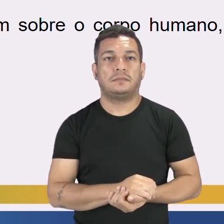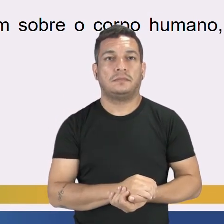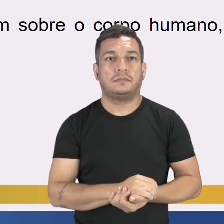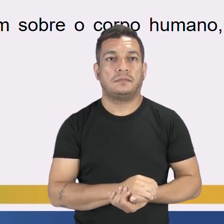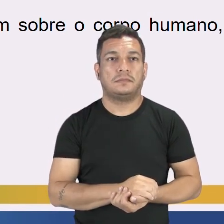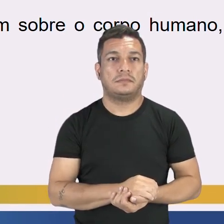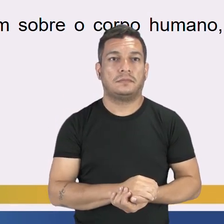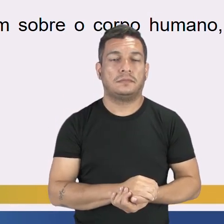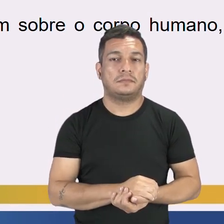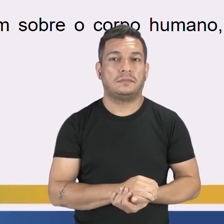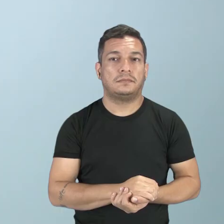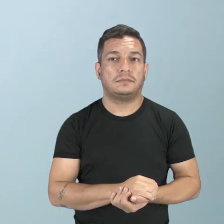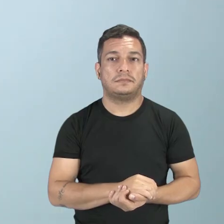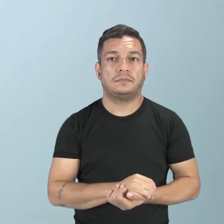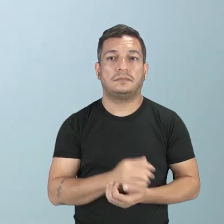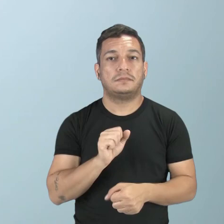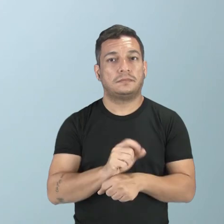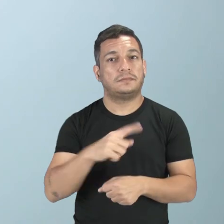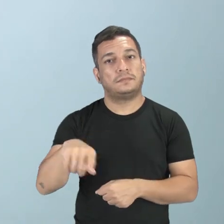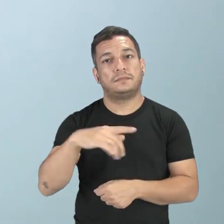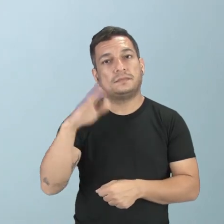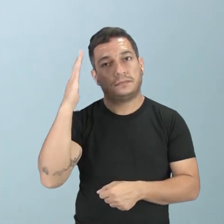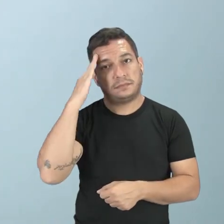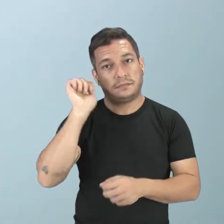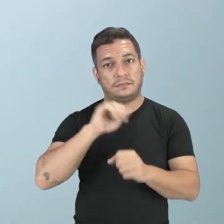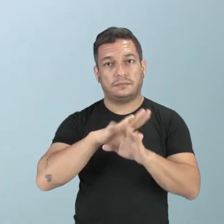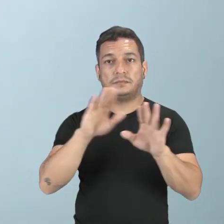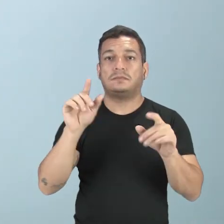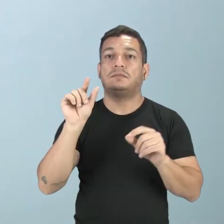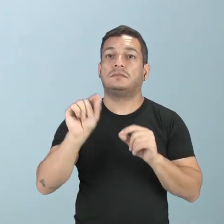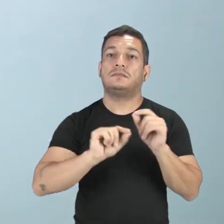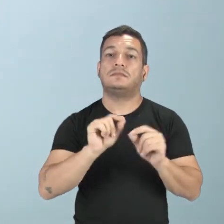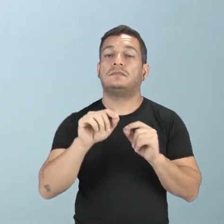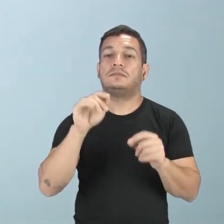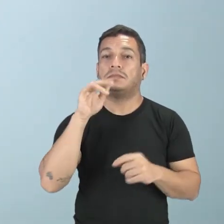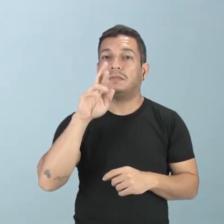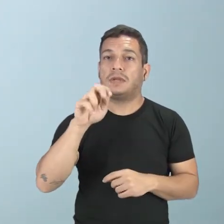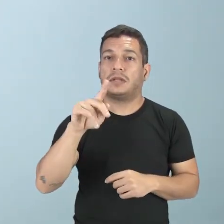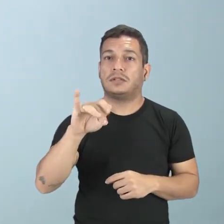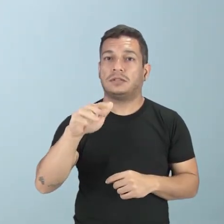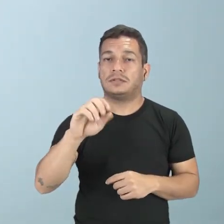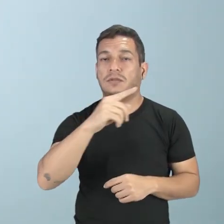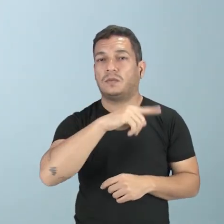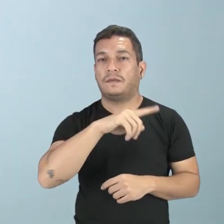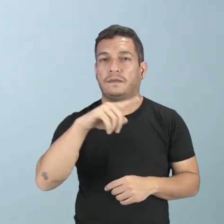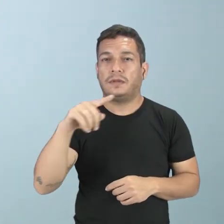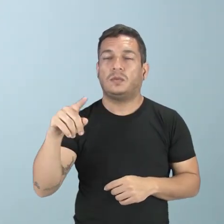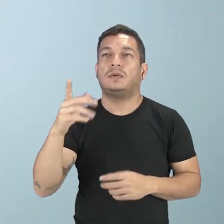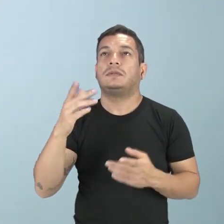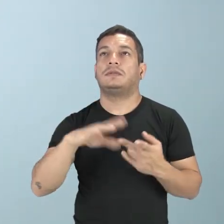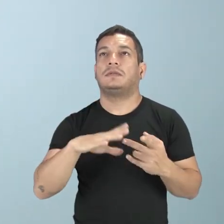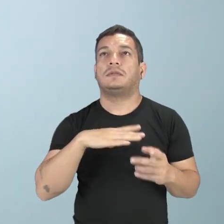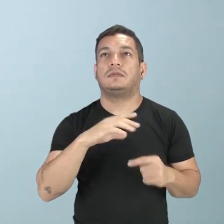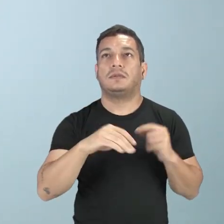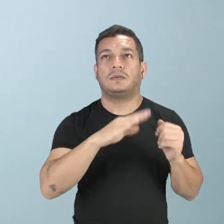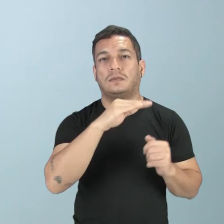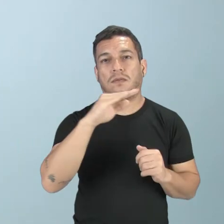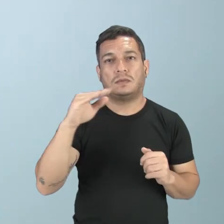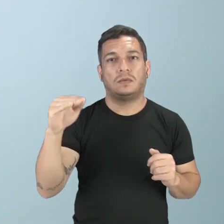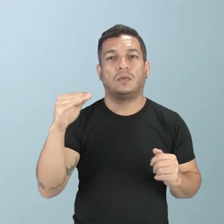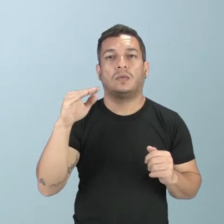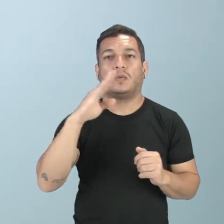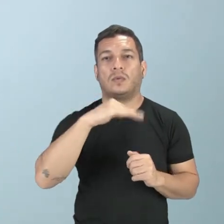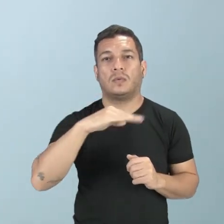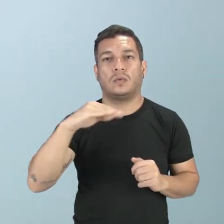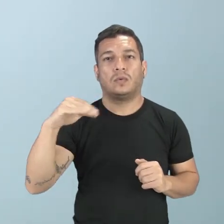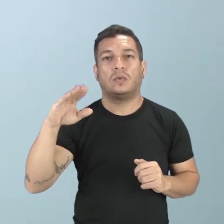alfa. Então, eu espero que você tenha compreendido um pouco sobre o que é radiação, são aquelas frequências, tem aquelas frequências de ondas,